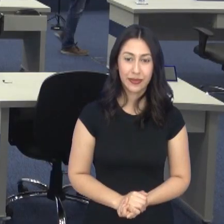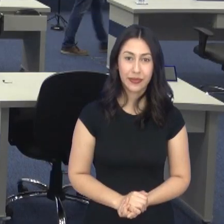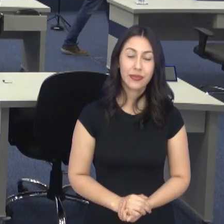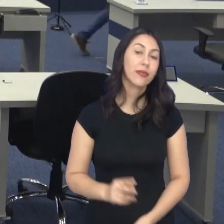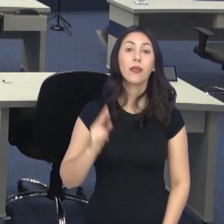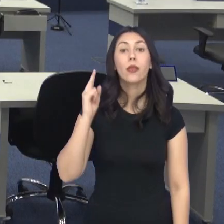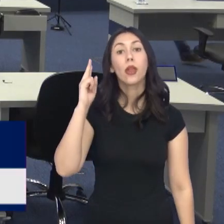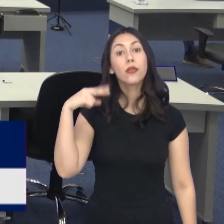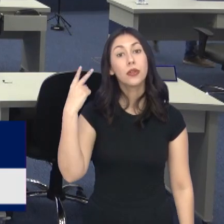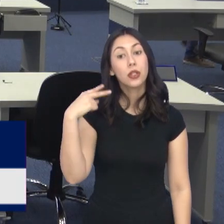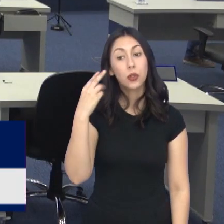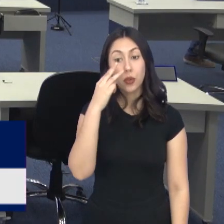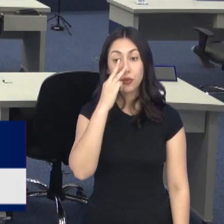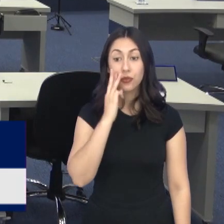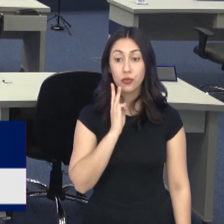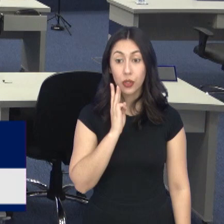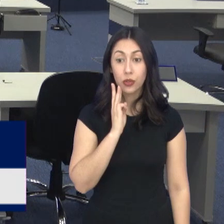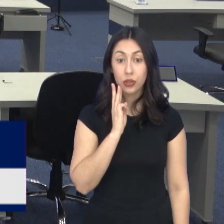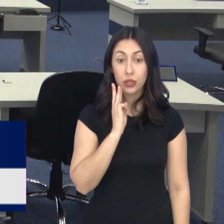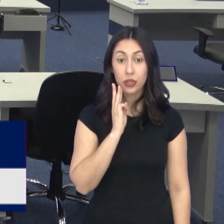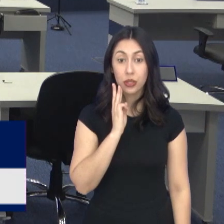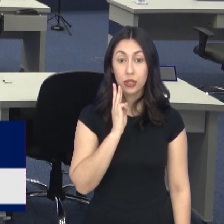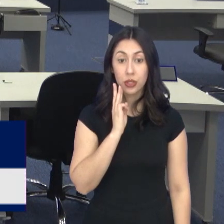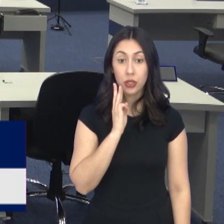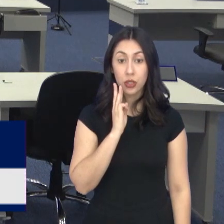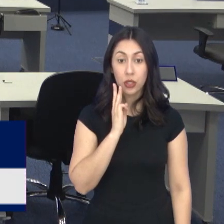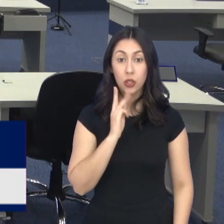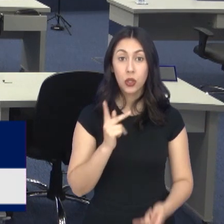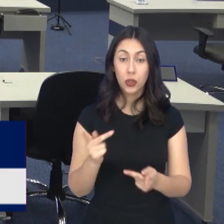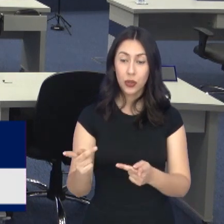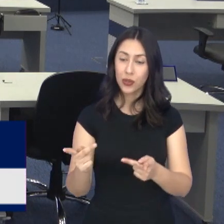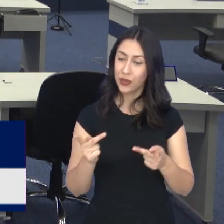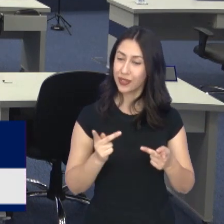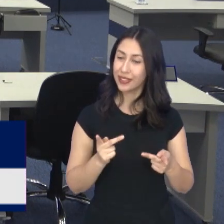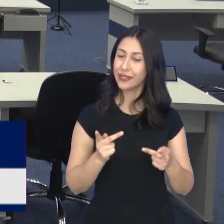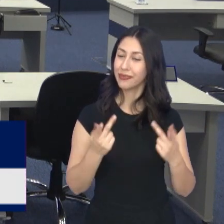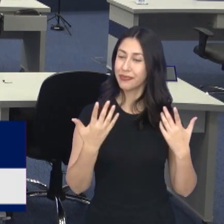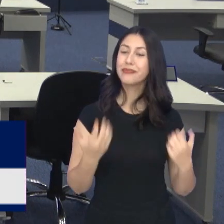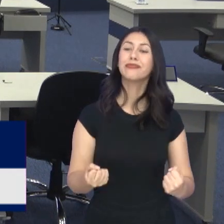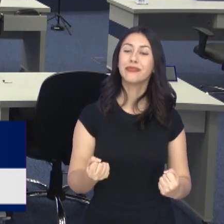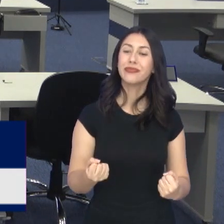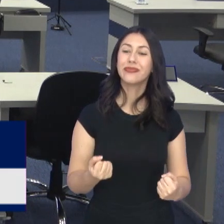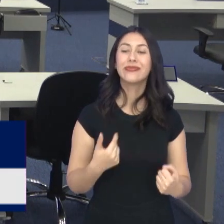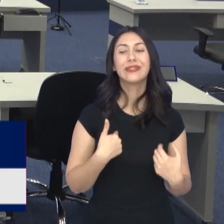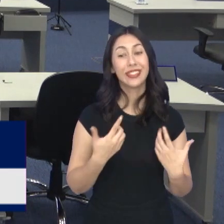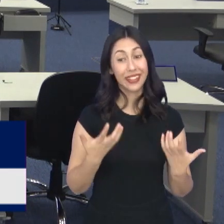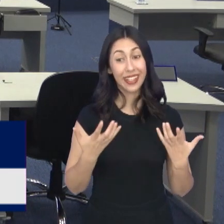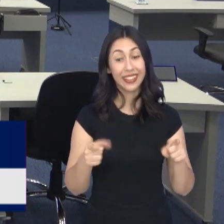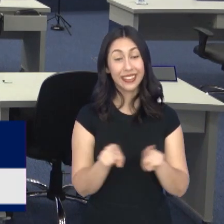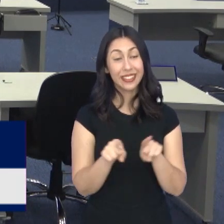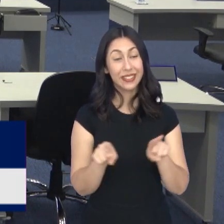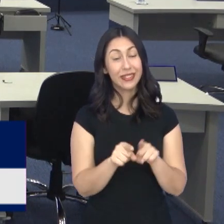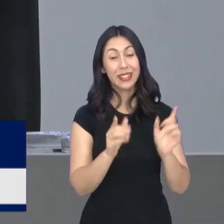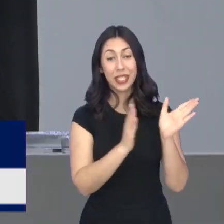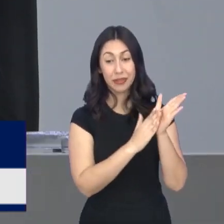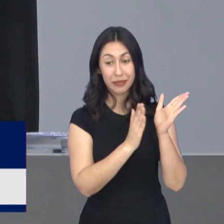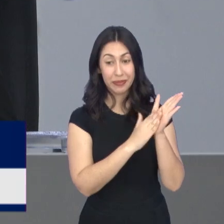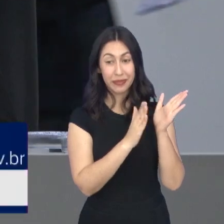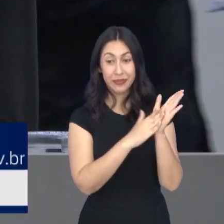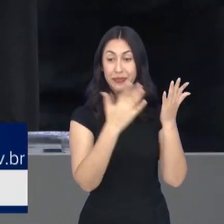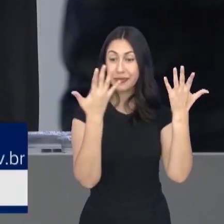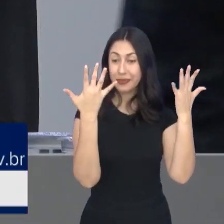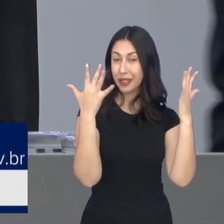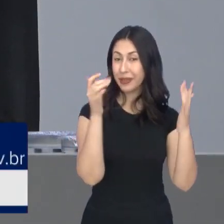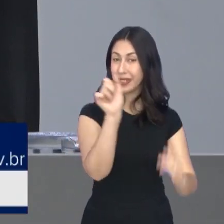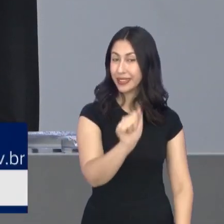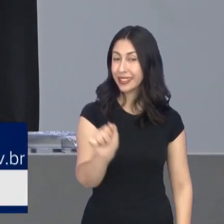Vereador Walter Hayashi, convite aceito. Quero deixar aqui também meus parabéns à